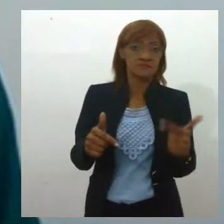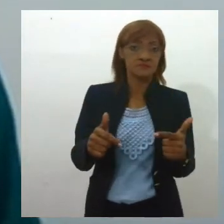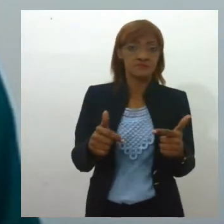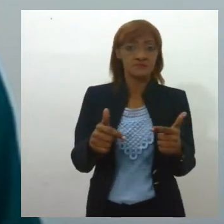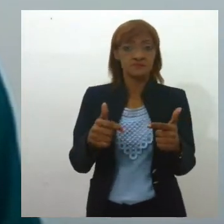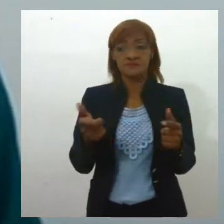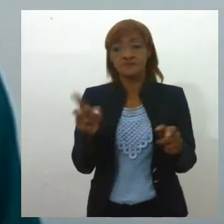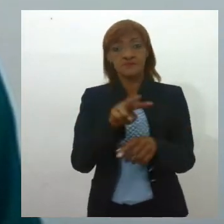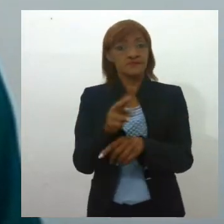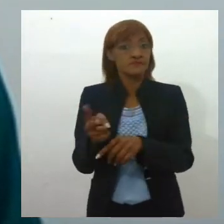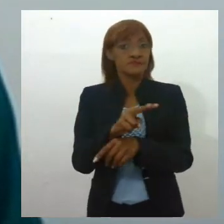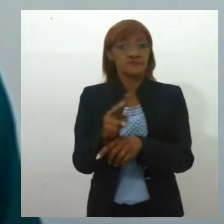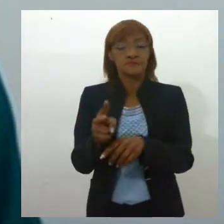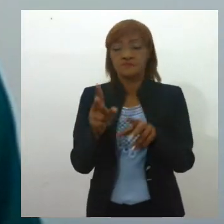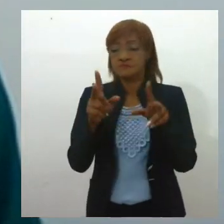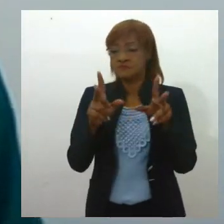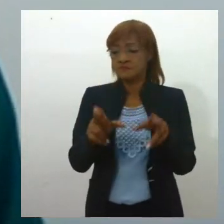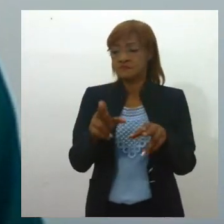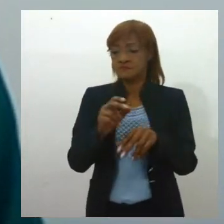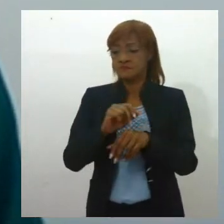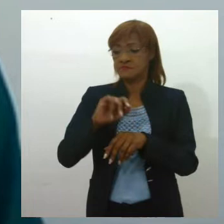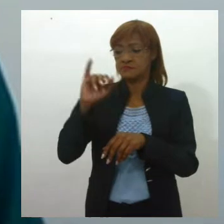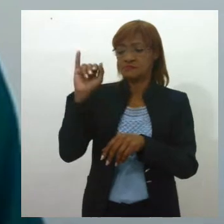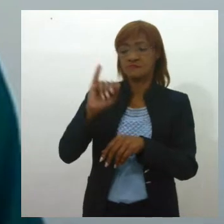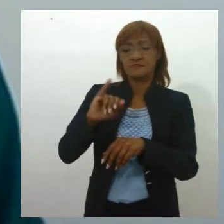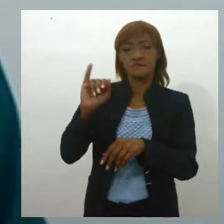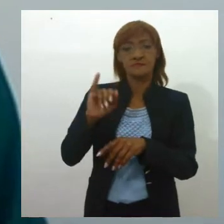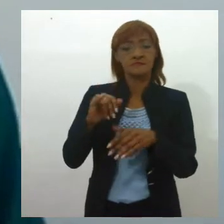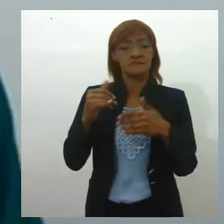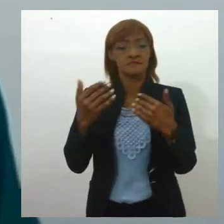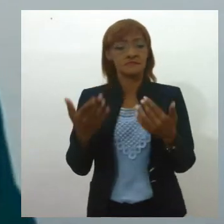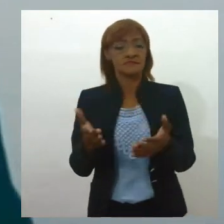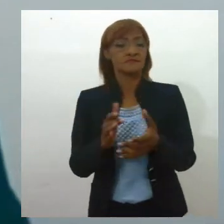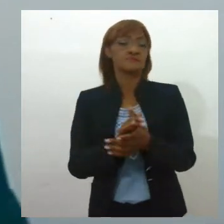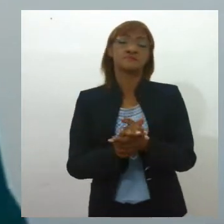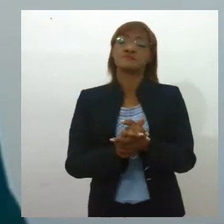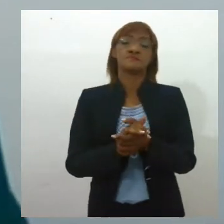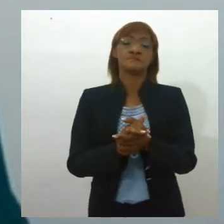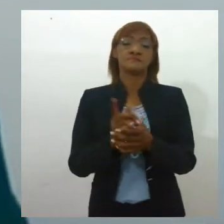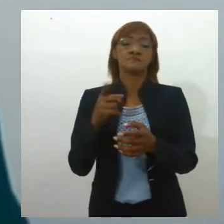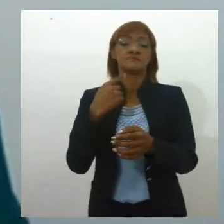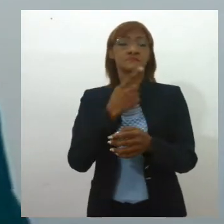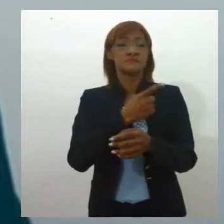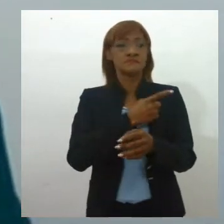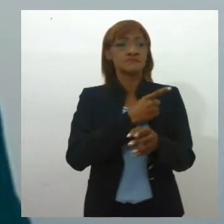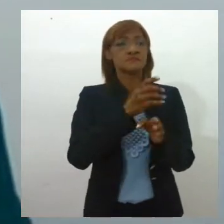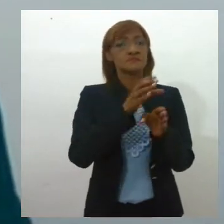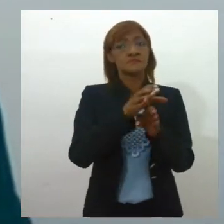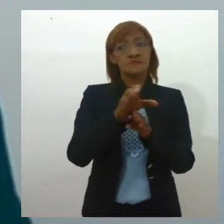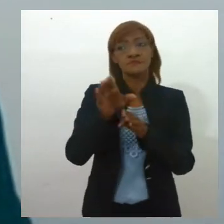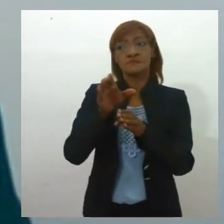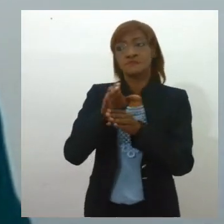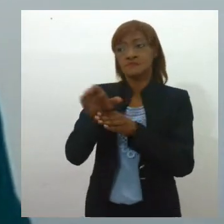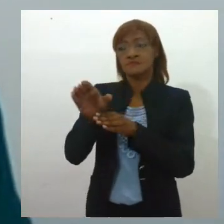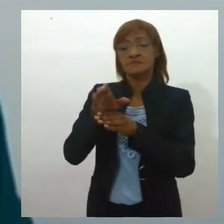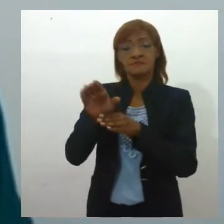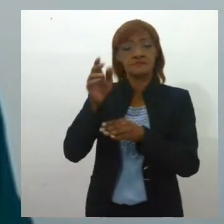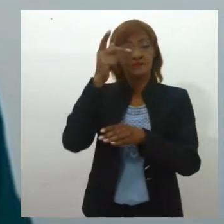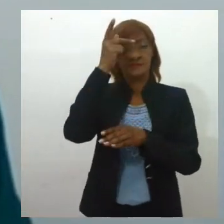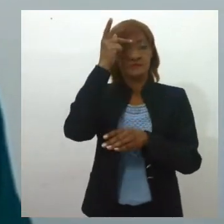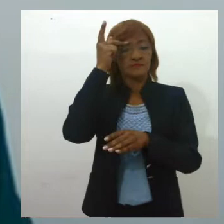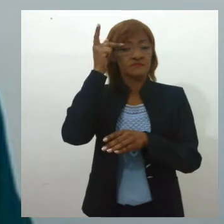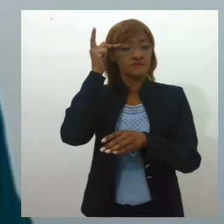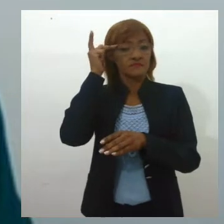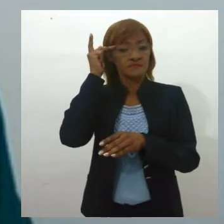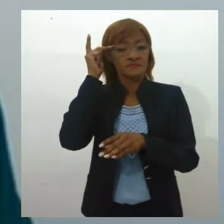direta, é bastante interessante. Então é preciso a gente alertar as pessoas, precisamos